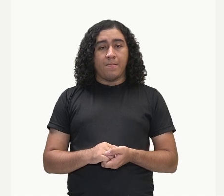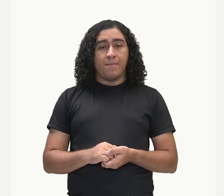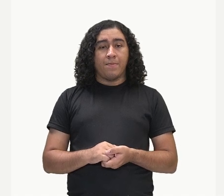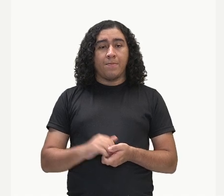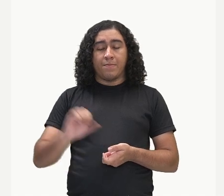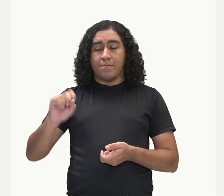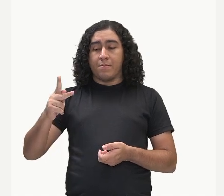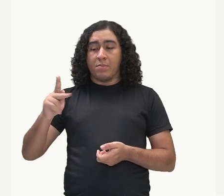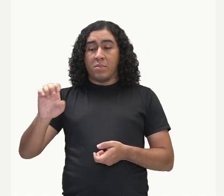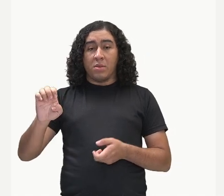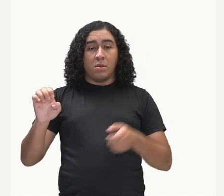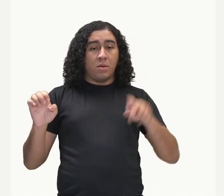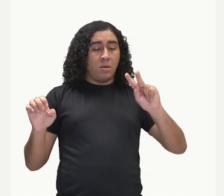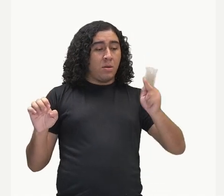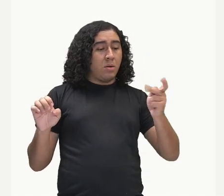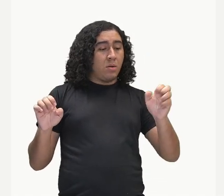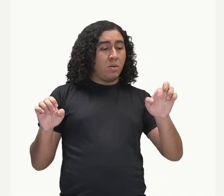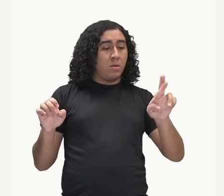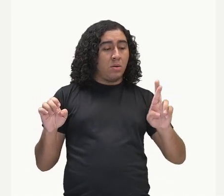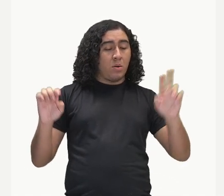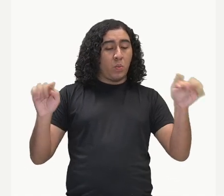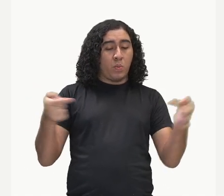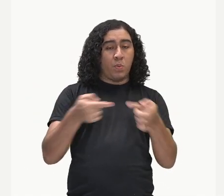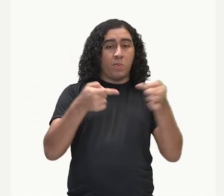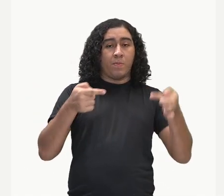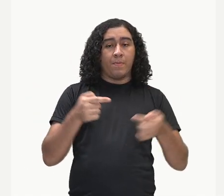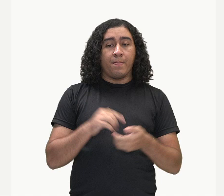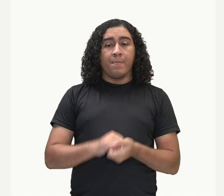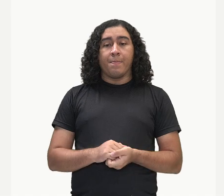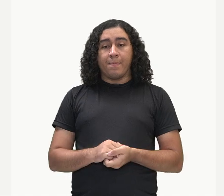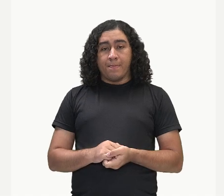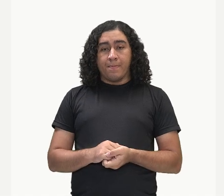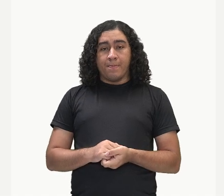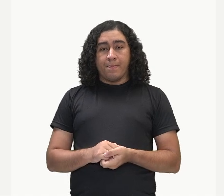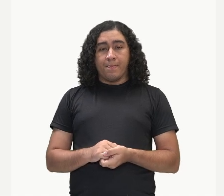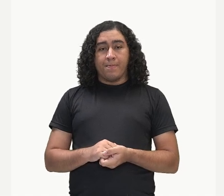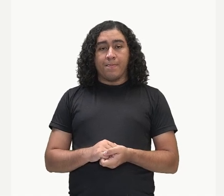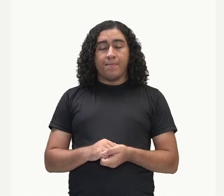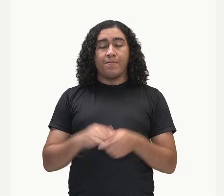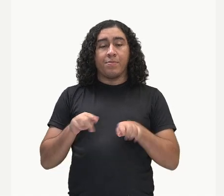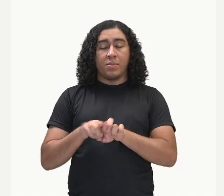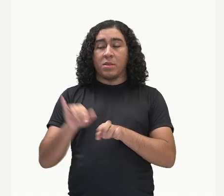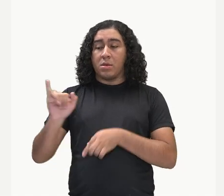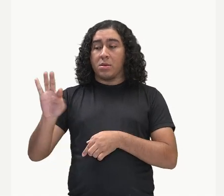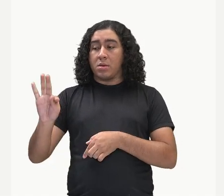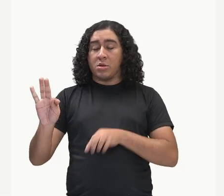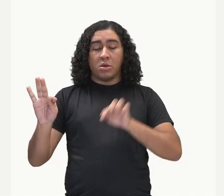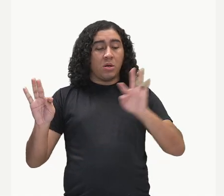correlato é her. Tradução, lhe a ela. E it não modifica, e